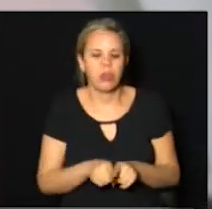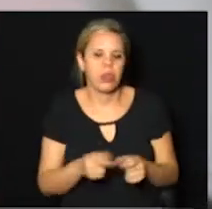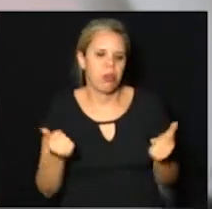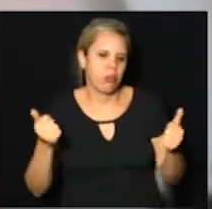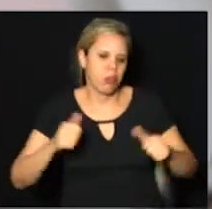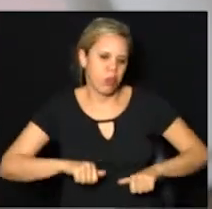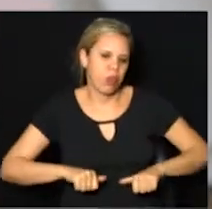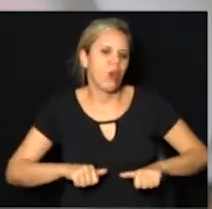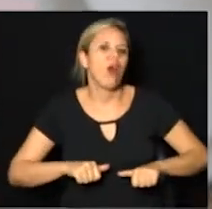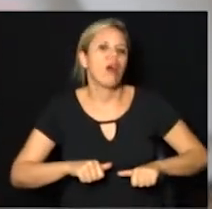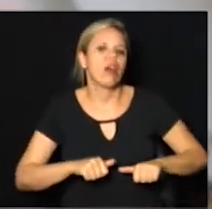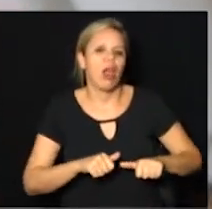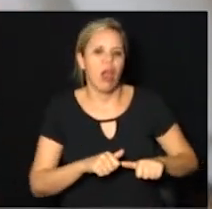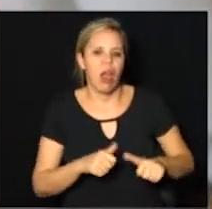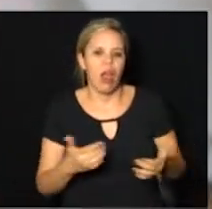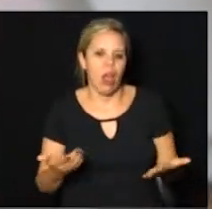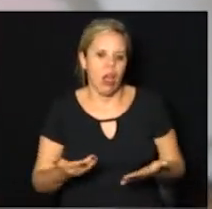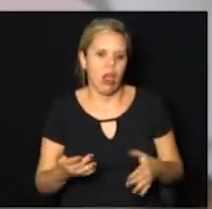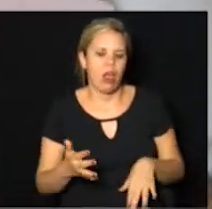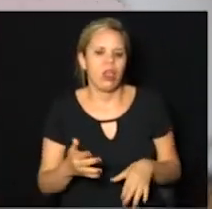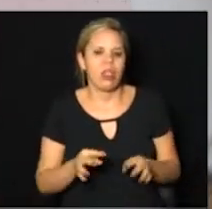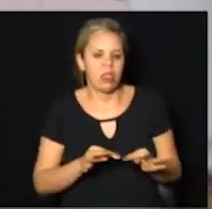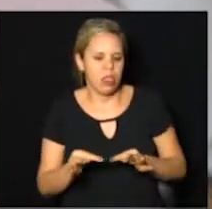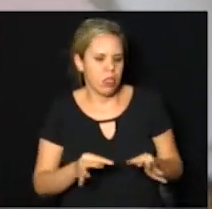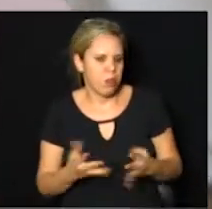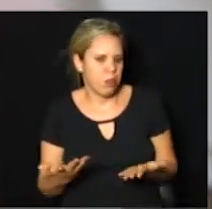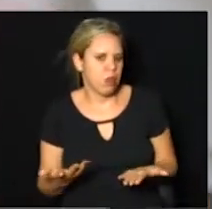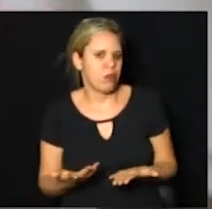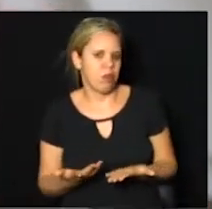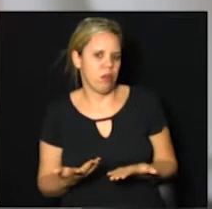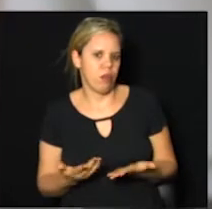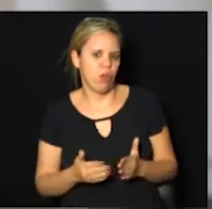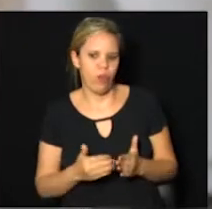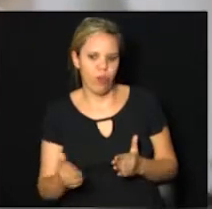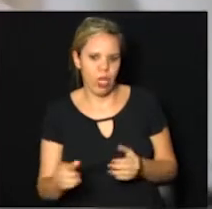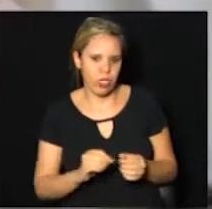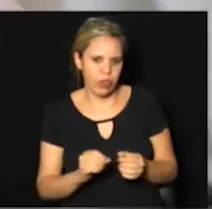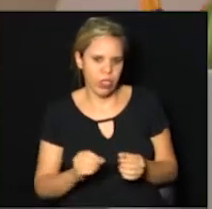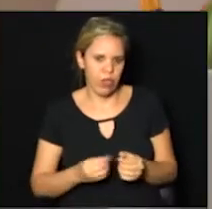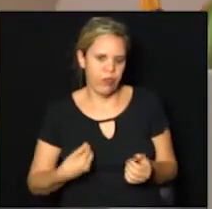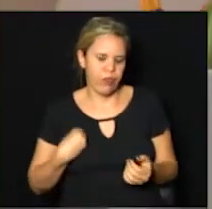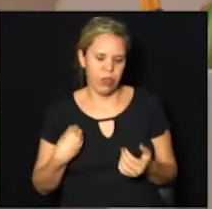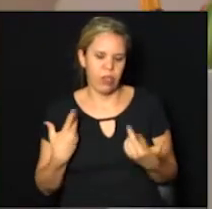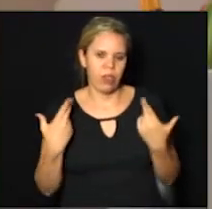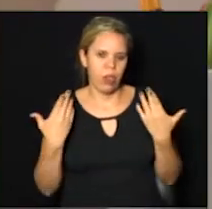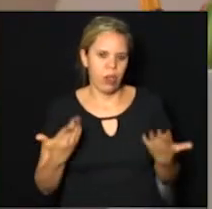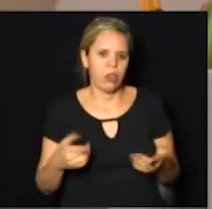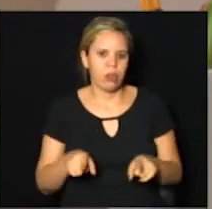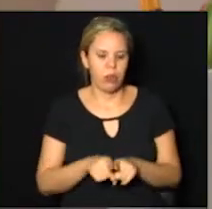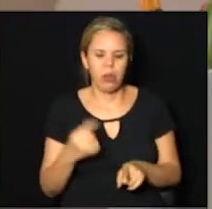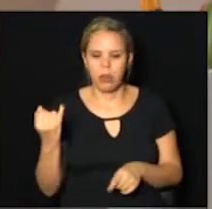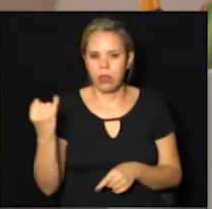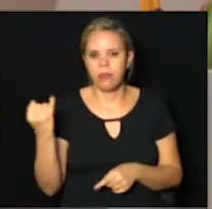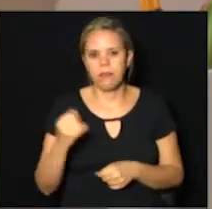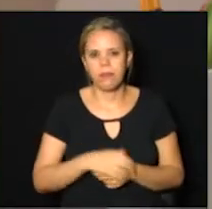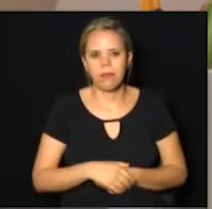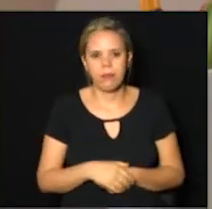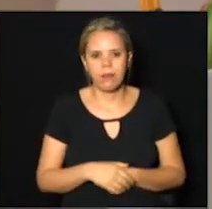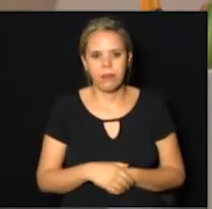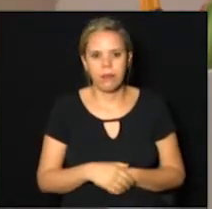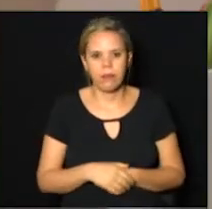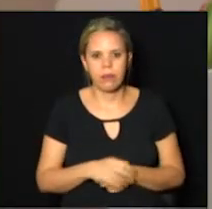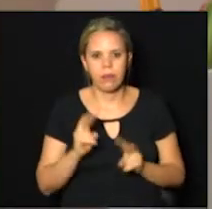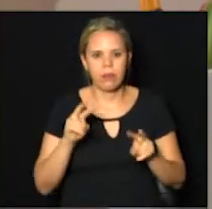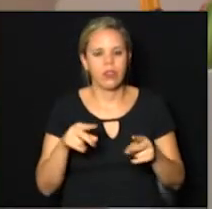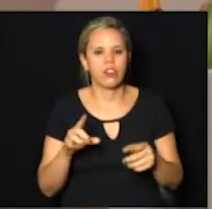da menopausa. Então, tudo que a gente faz ao longo da vida e como a gente vive a nossa vida também é importante. Mas veja só, André, não é